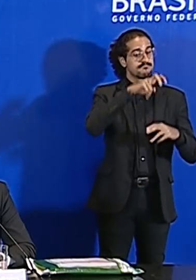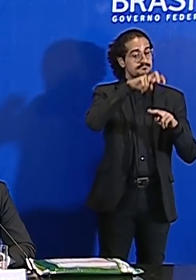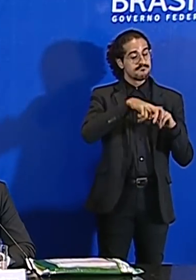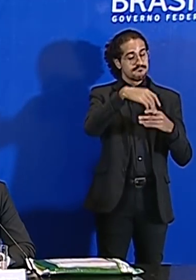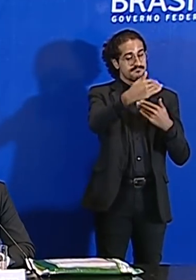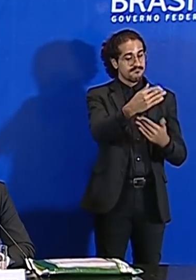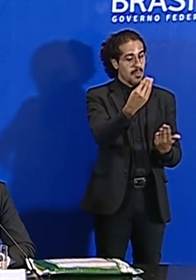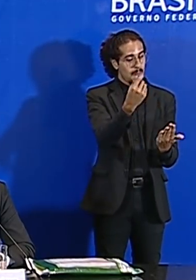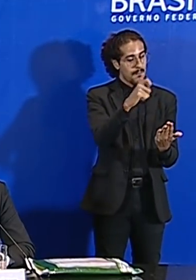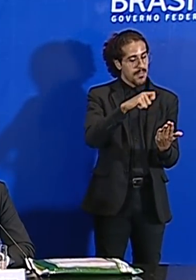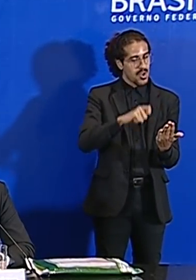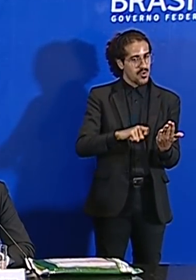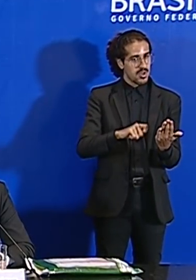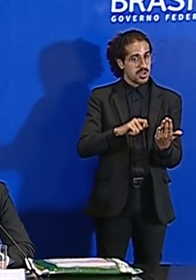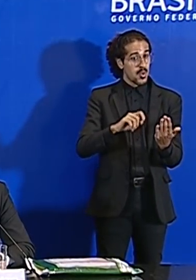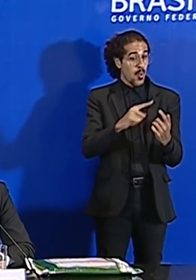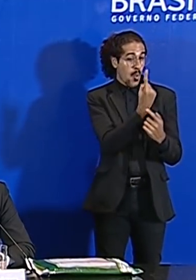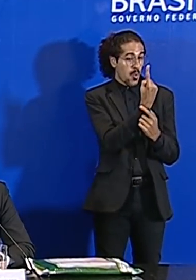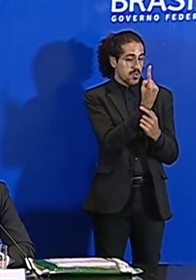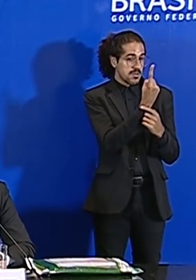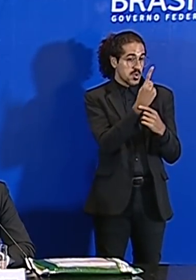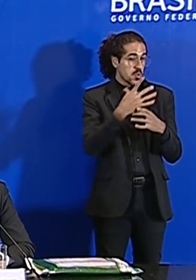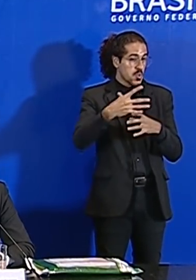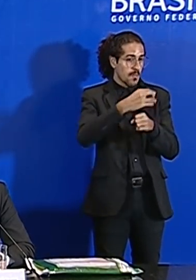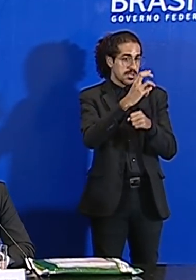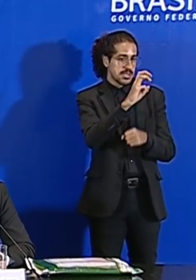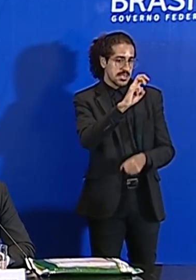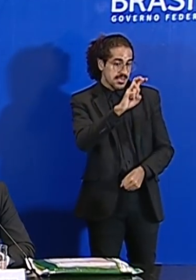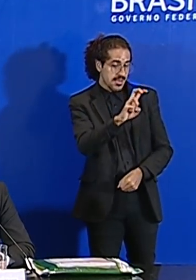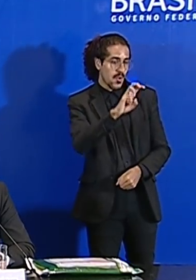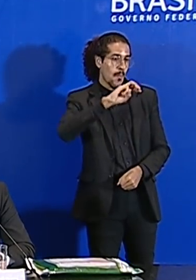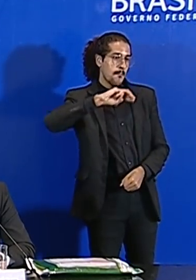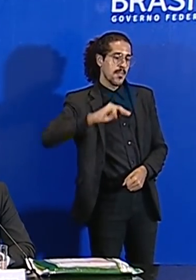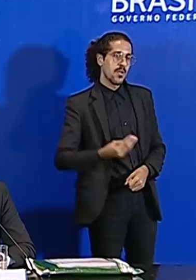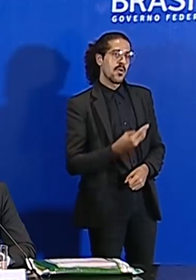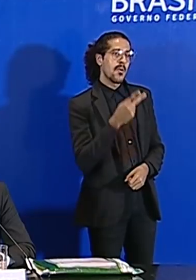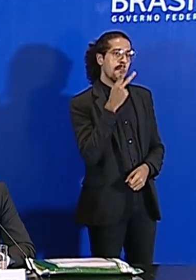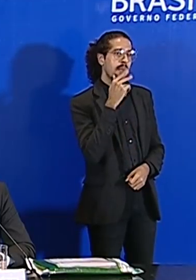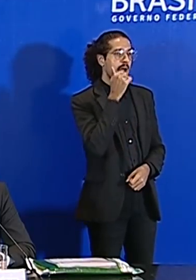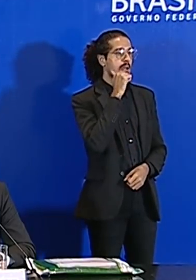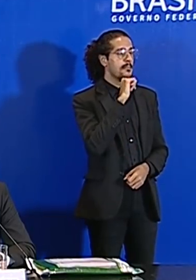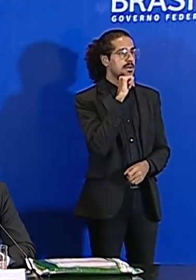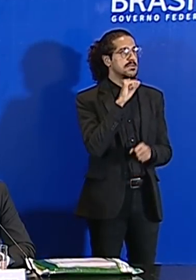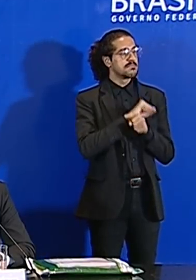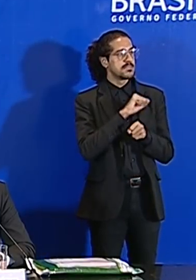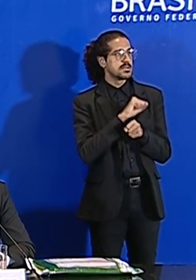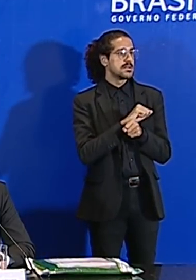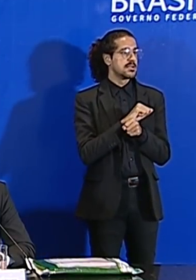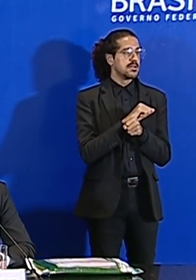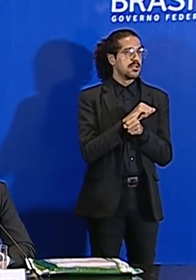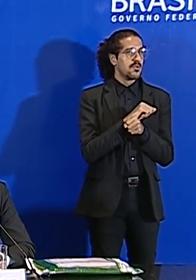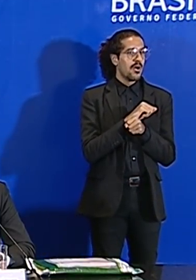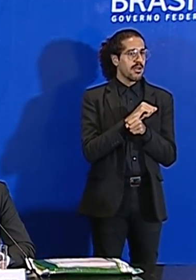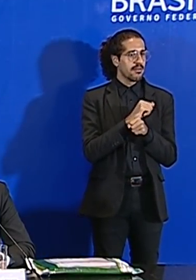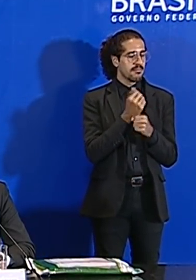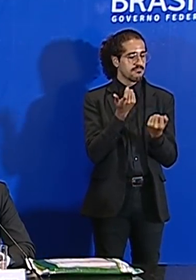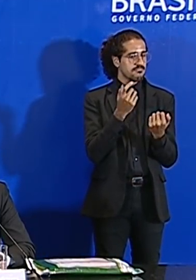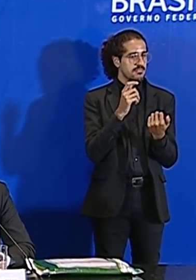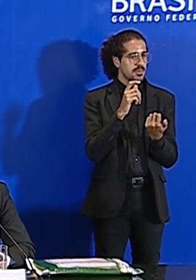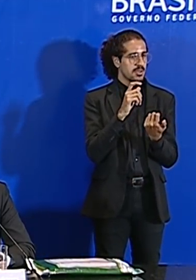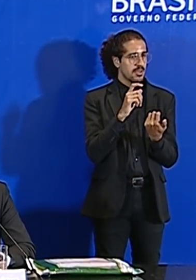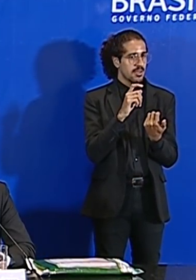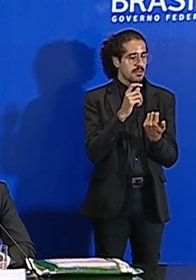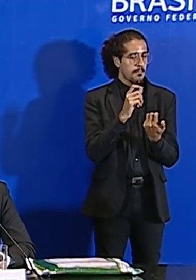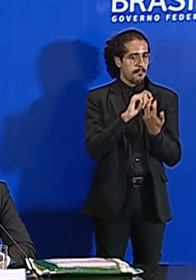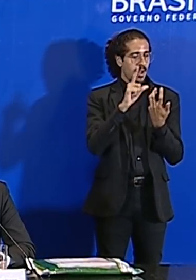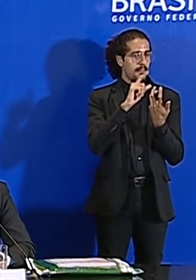dos 5 milhões de pais que estão lá vendo o filho fazer exame e pisca na tela uma nota